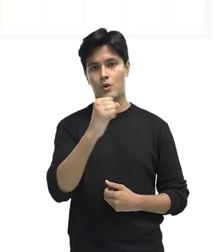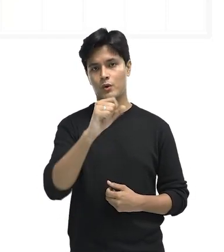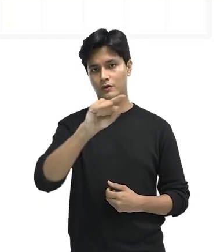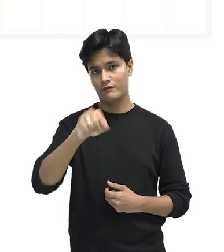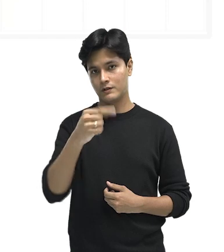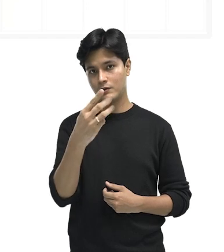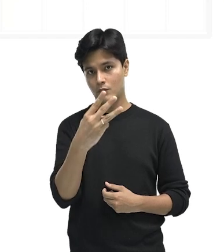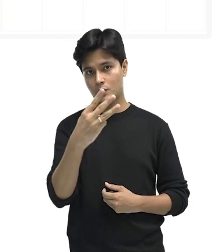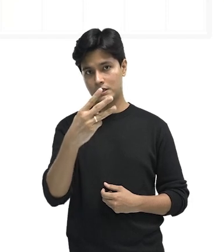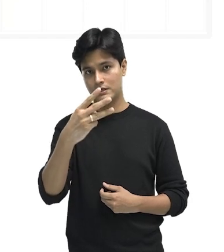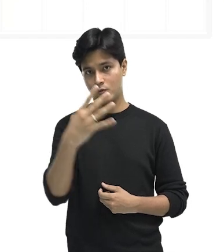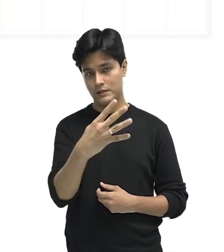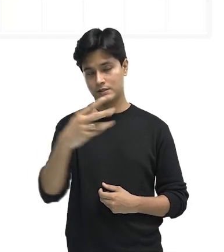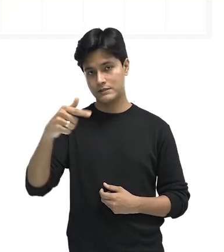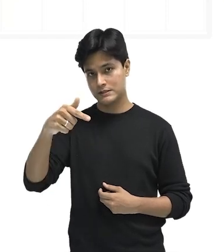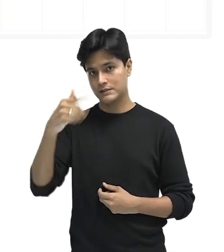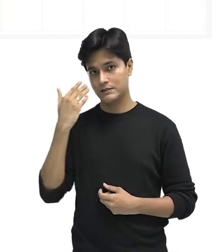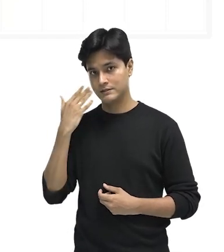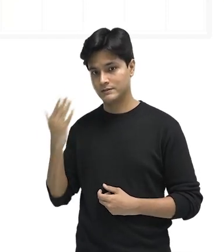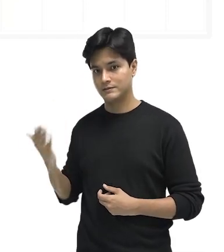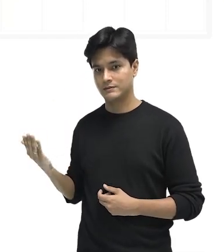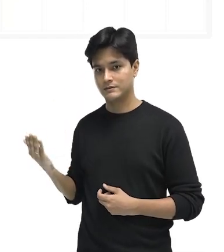forma: 8 inteiros,